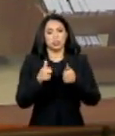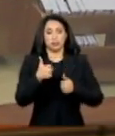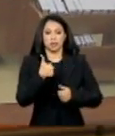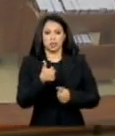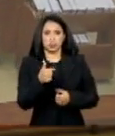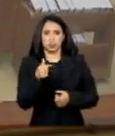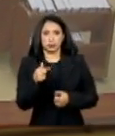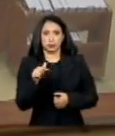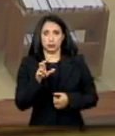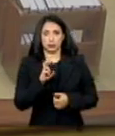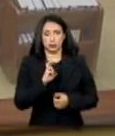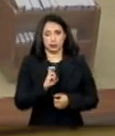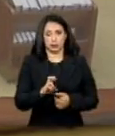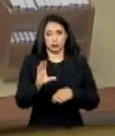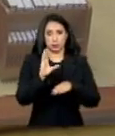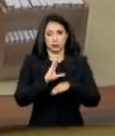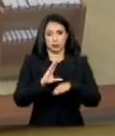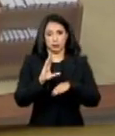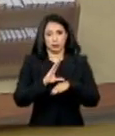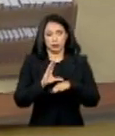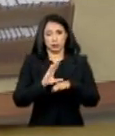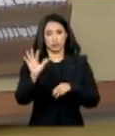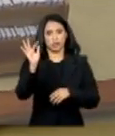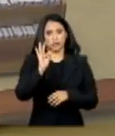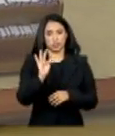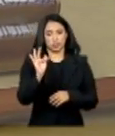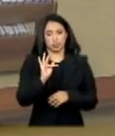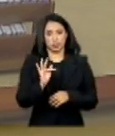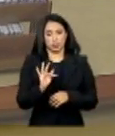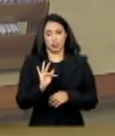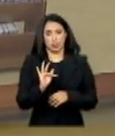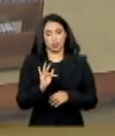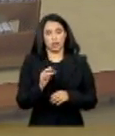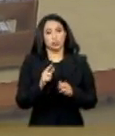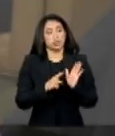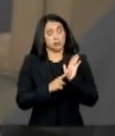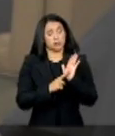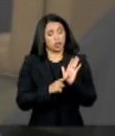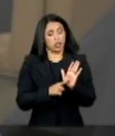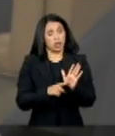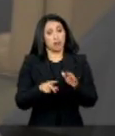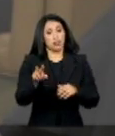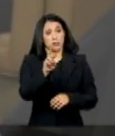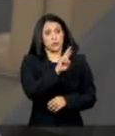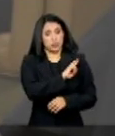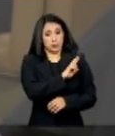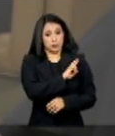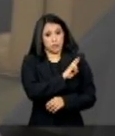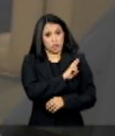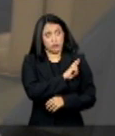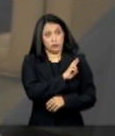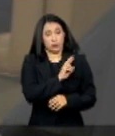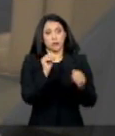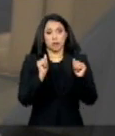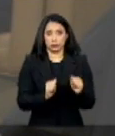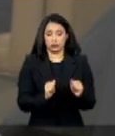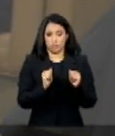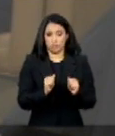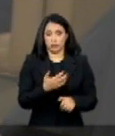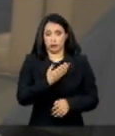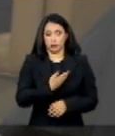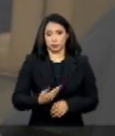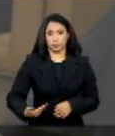federal atribui ao poder público prestar diretamente ou mediante concessão ou permissão